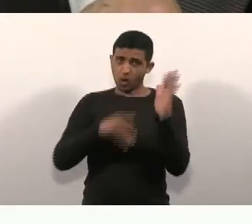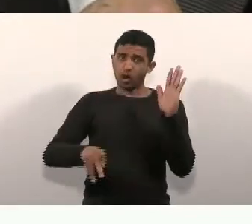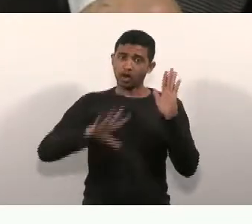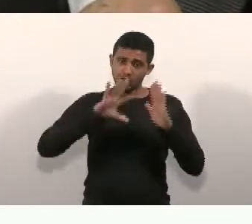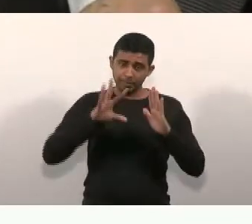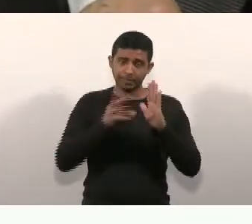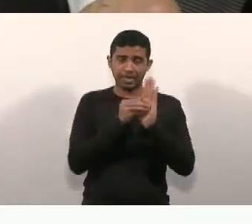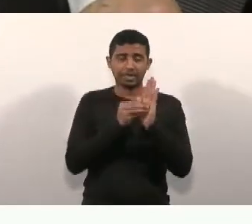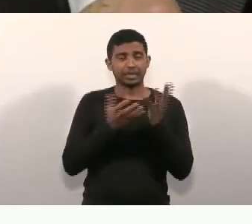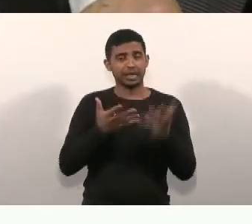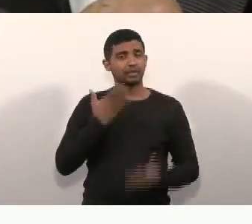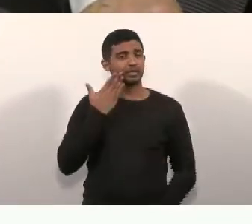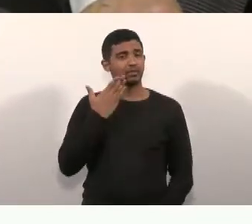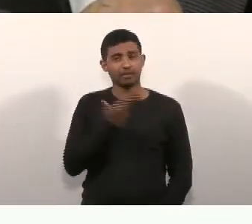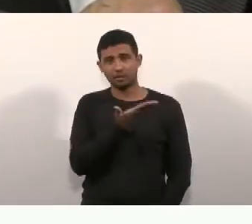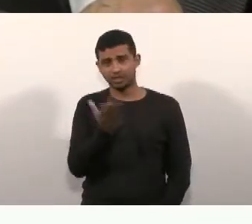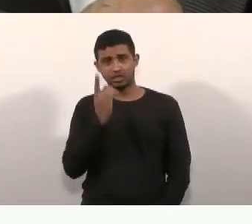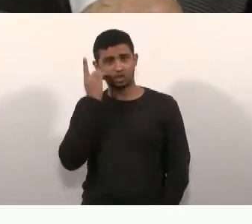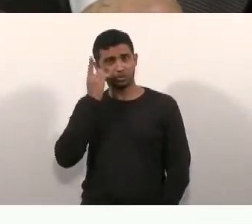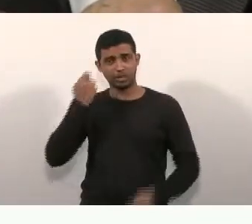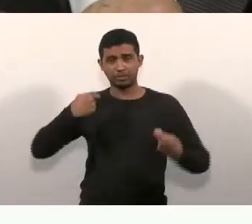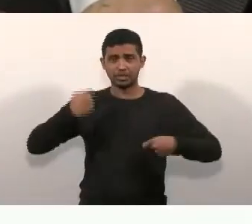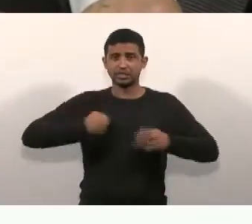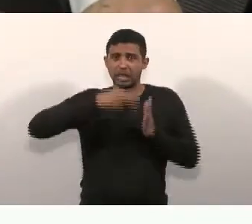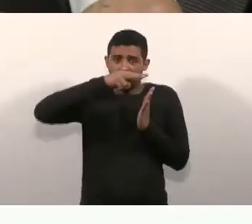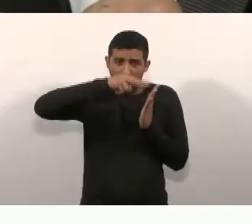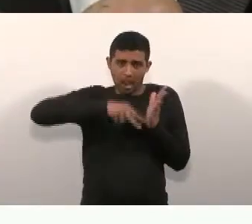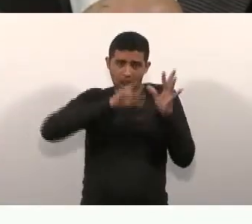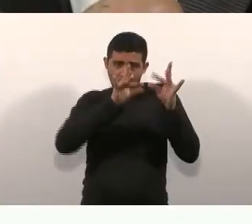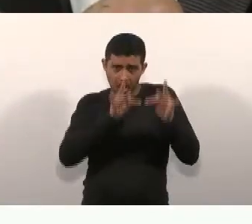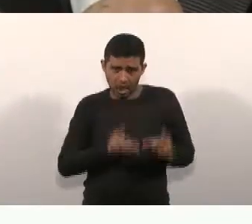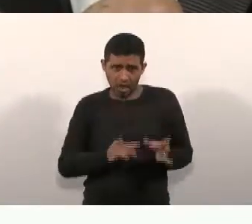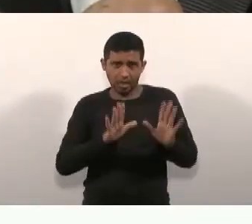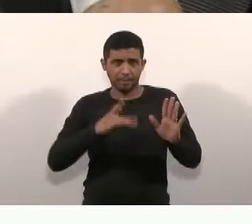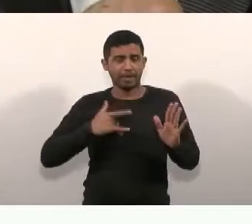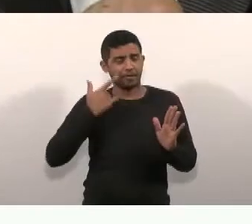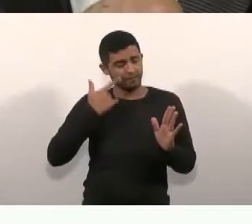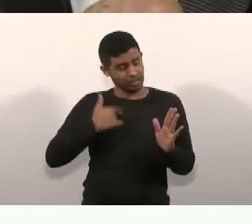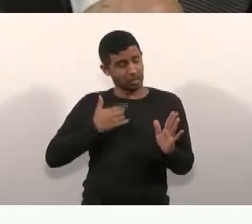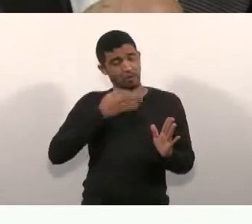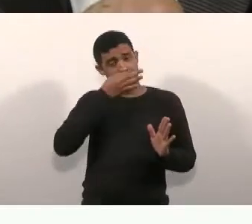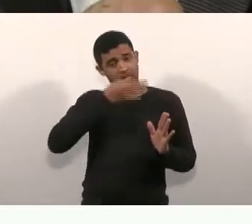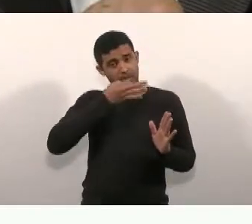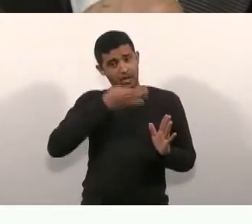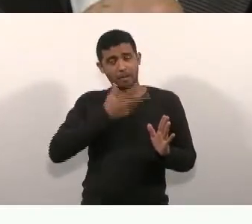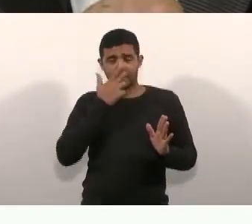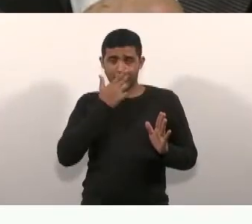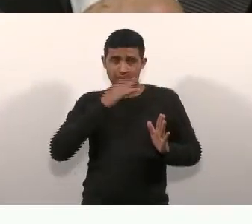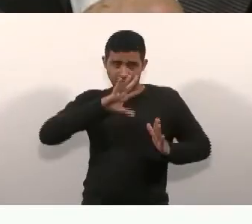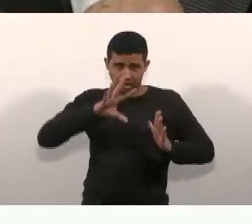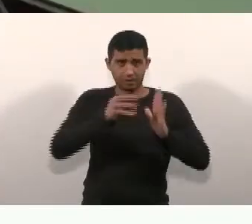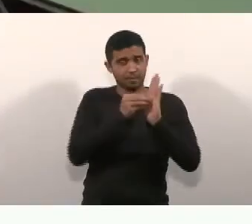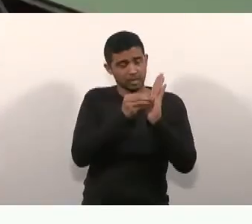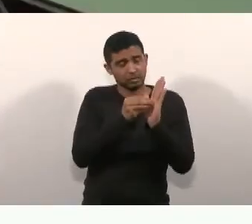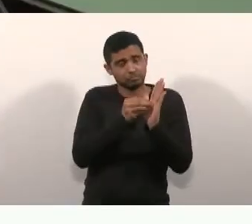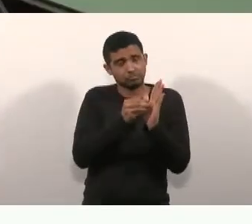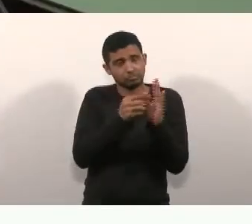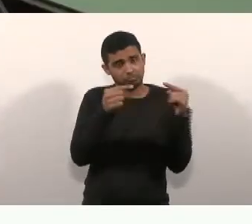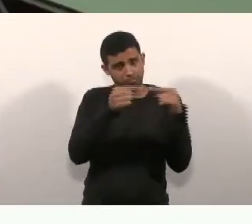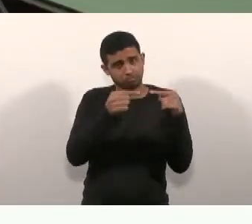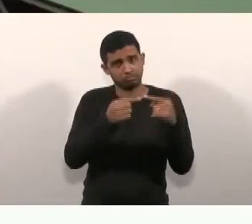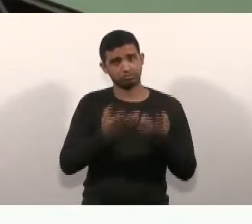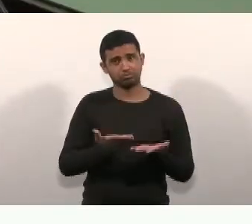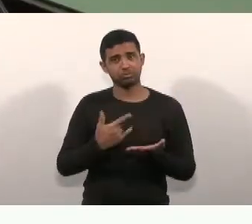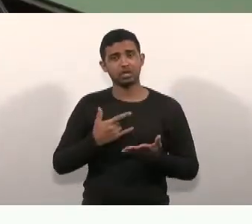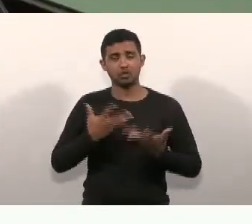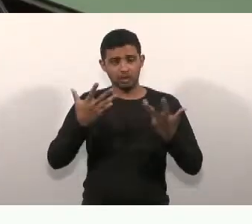também se faz sentido ler toda essa explicação aqui, mas, a meu ver, essa emenda está de acordo. Sim, eu estou de acordo, estou esclarecido,